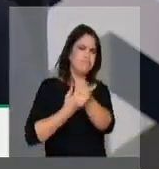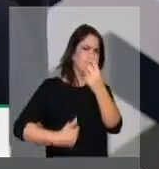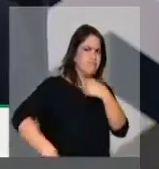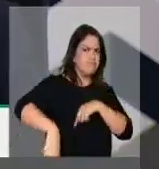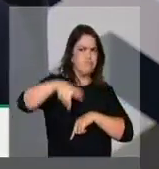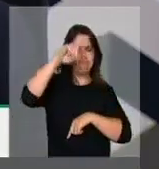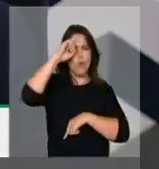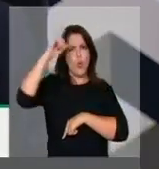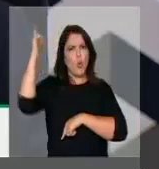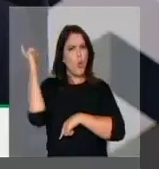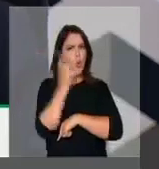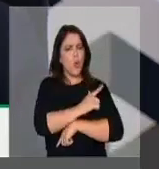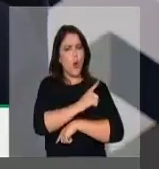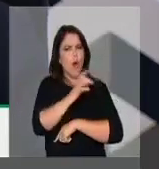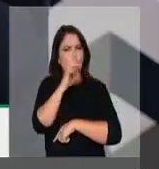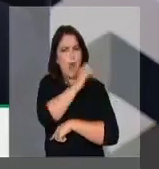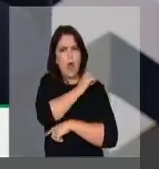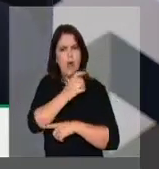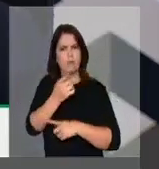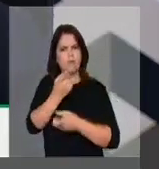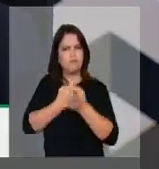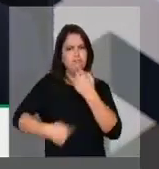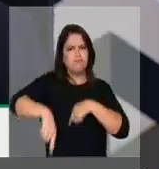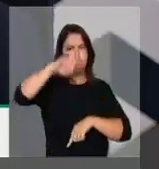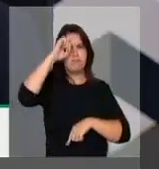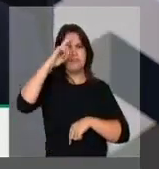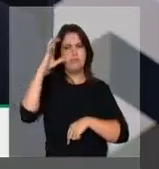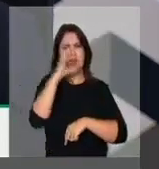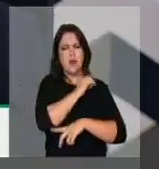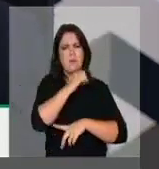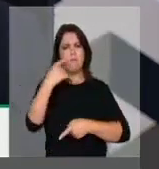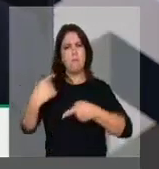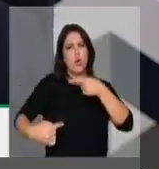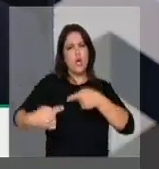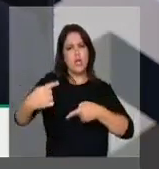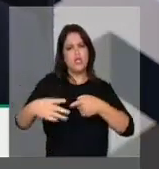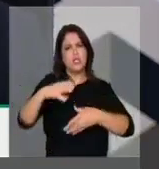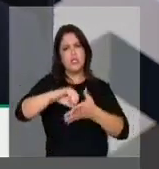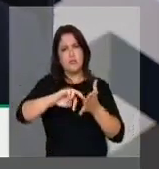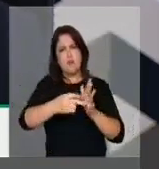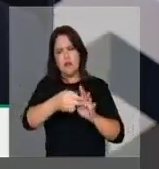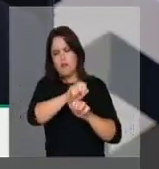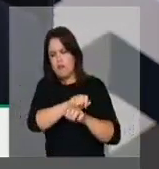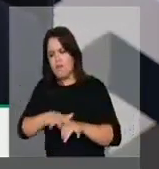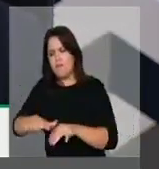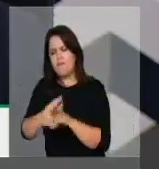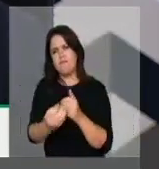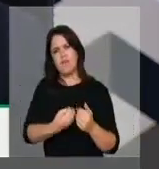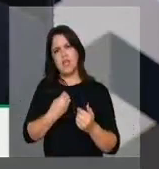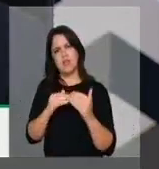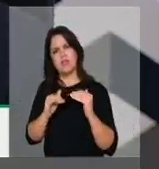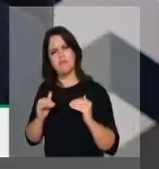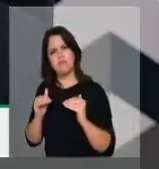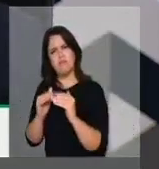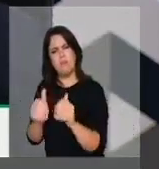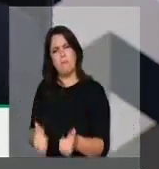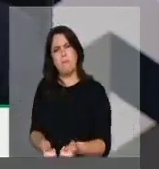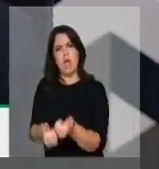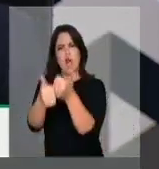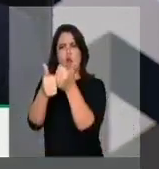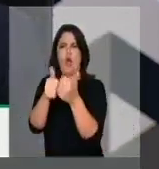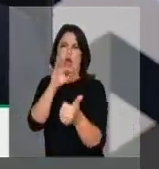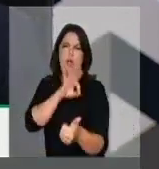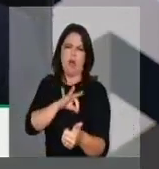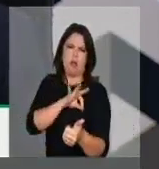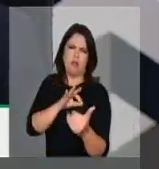um caso de sucesso absoluto na política e que se reflete na vida das pessoas, com igualdade de renda, ou pelo